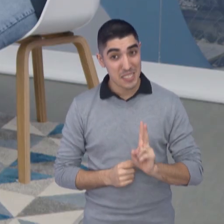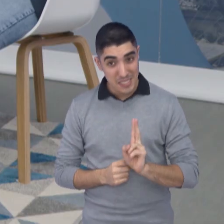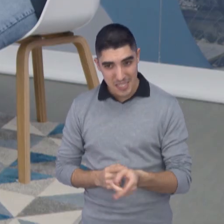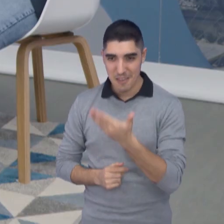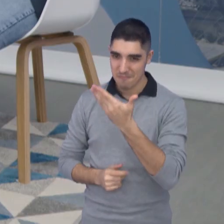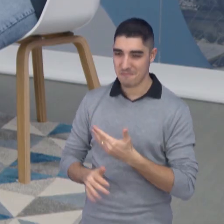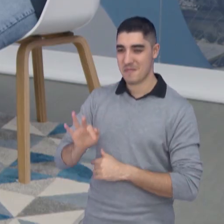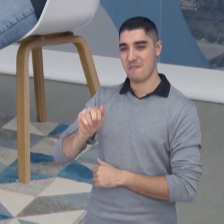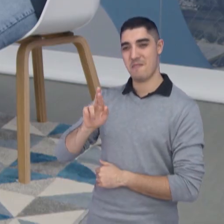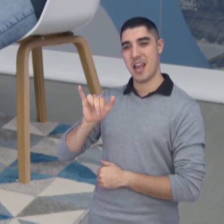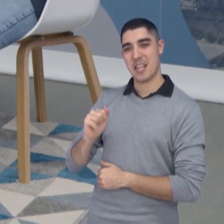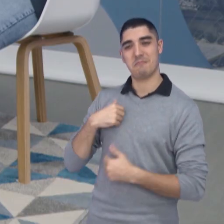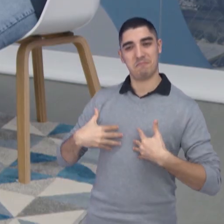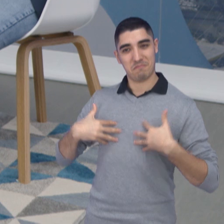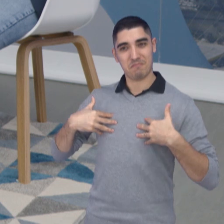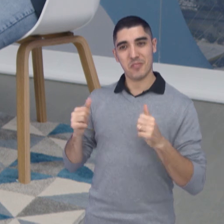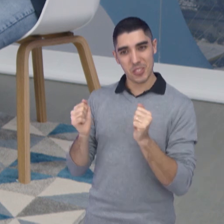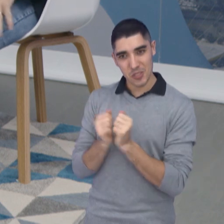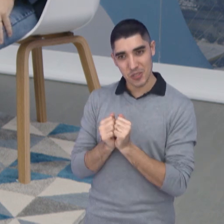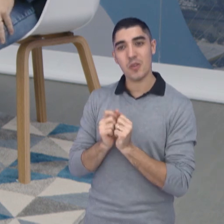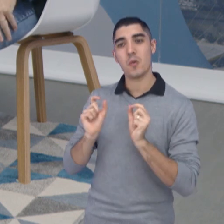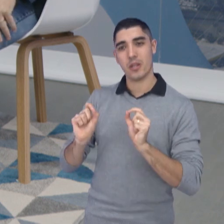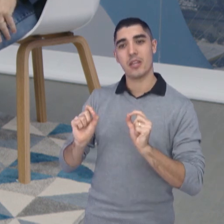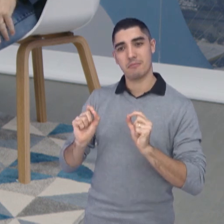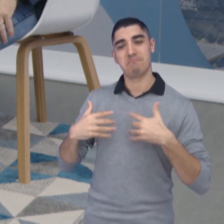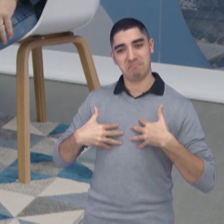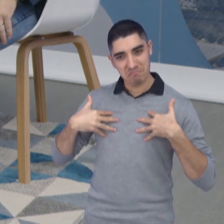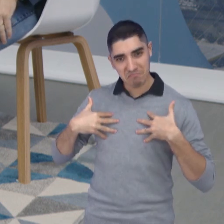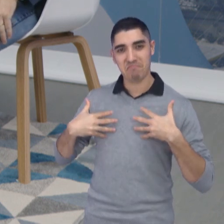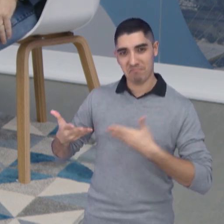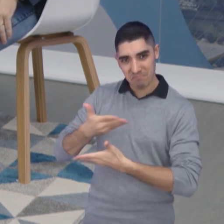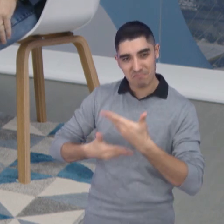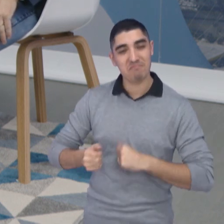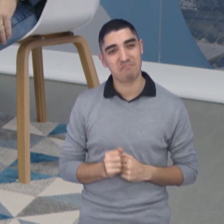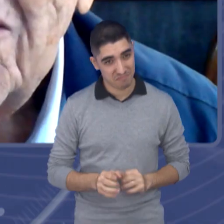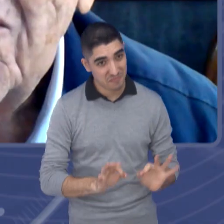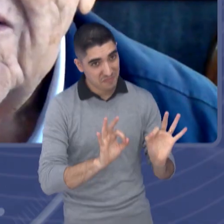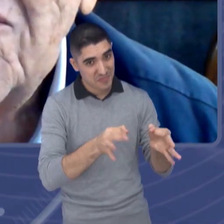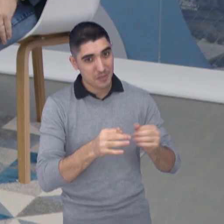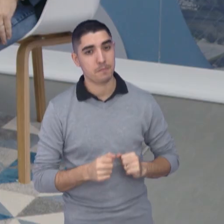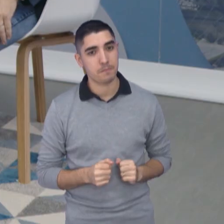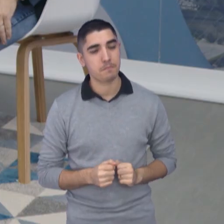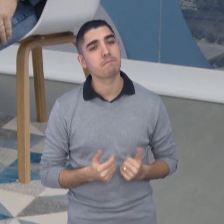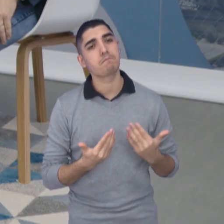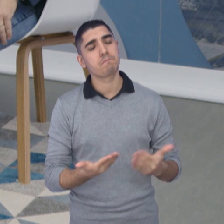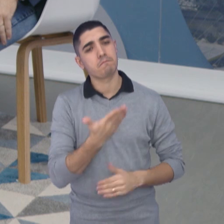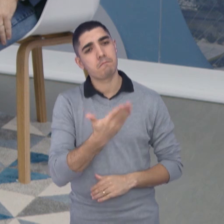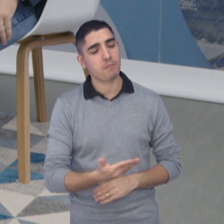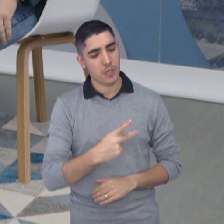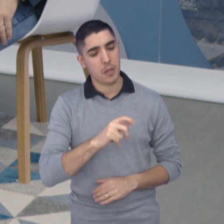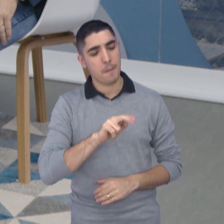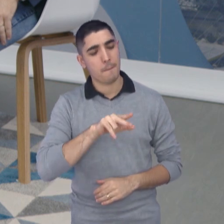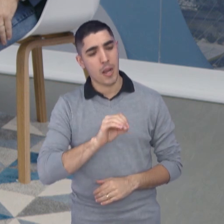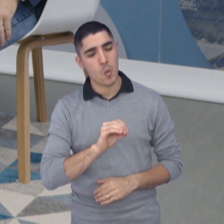aí contribuir. Tá? Aceito o desafio, uma honra poder estar um dia aí. É isso. Paulo, e aí é importante a